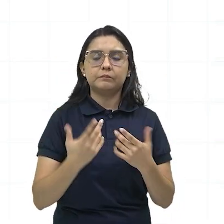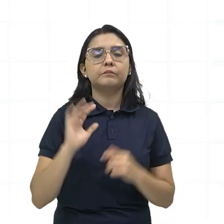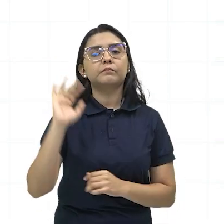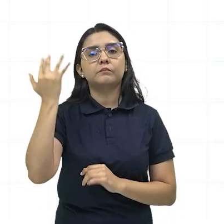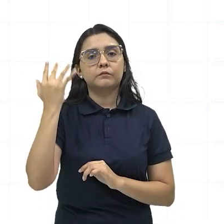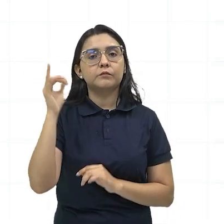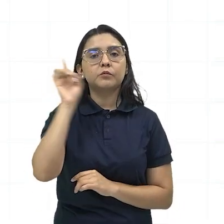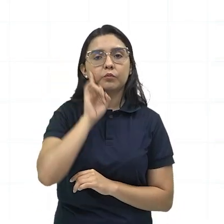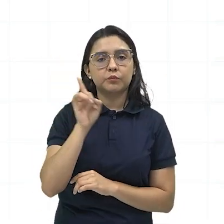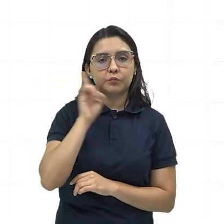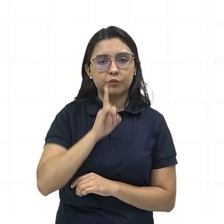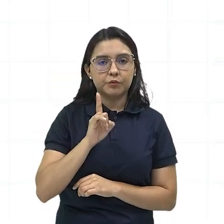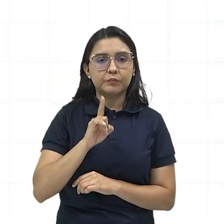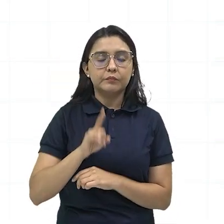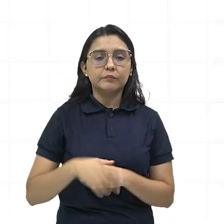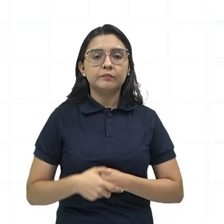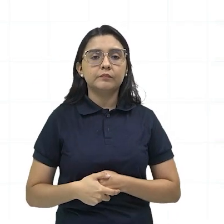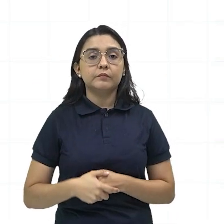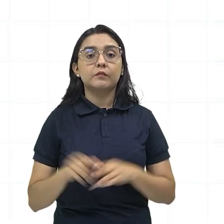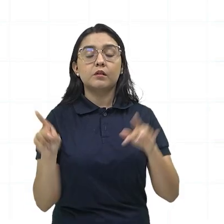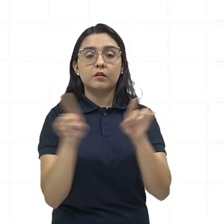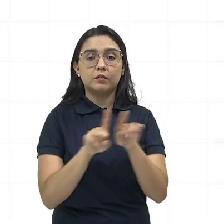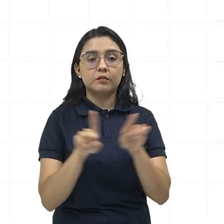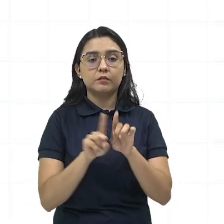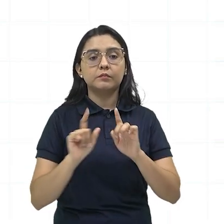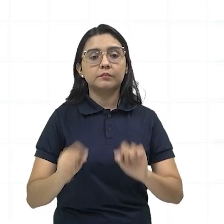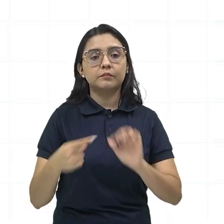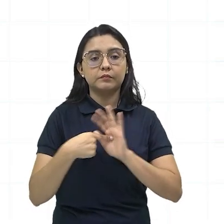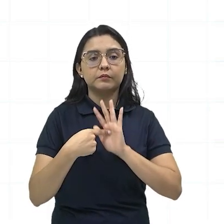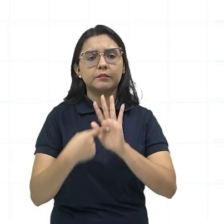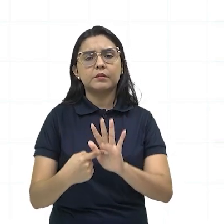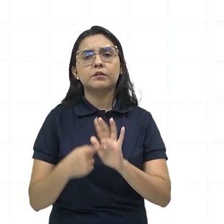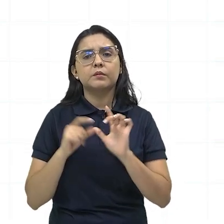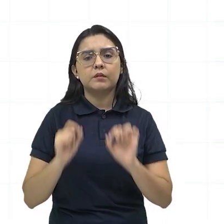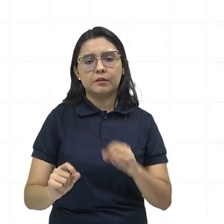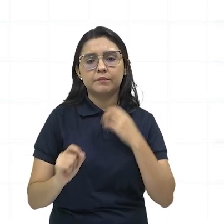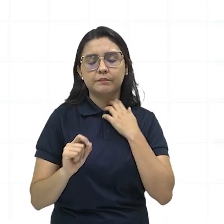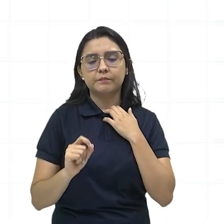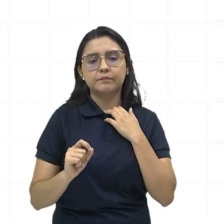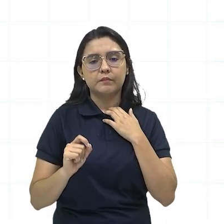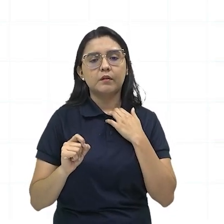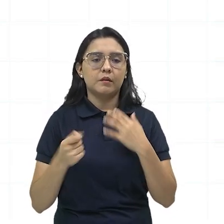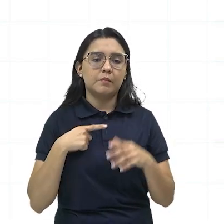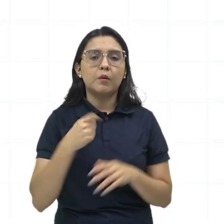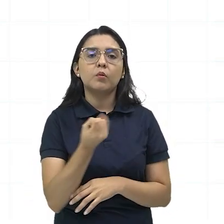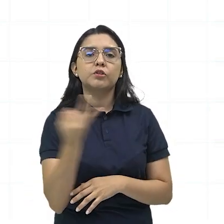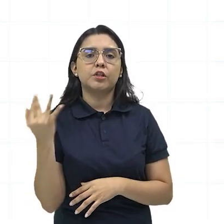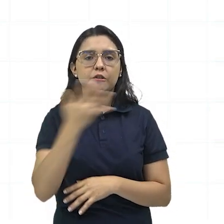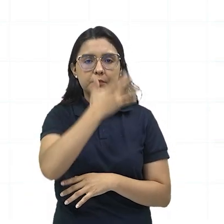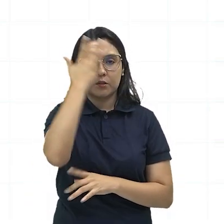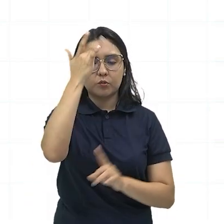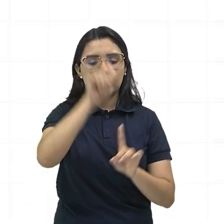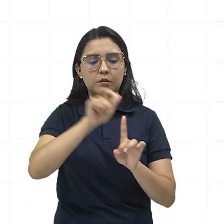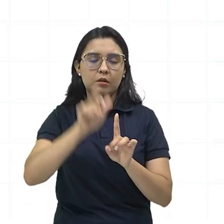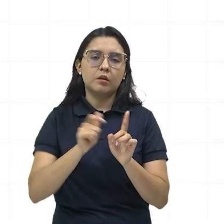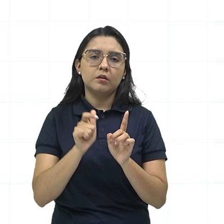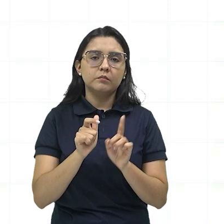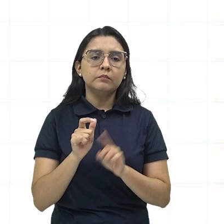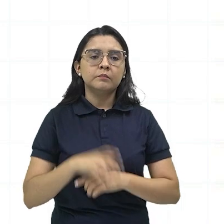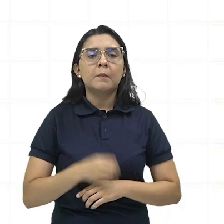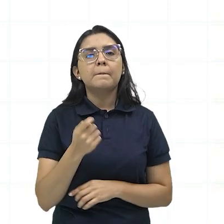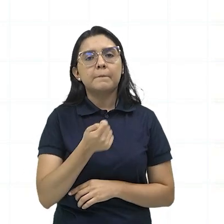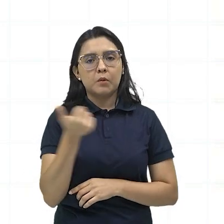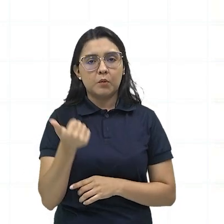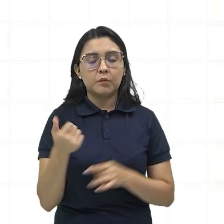que vai acontecendo. E geralmente apresenta um pequeno número de personagens. Se lá no conto, por exemplo, a gente